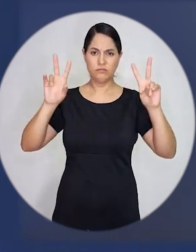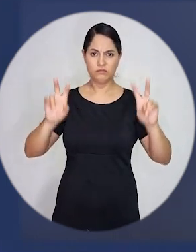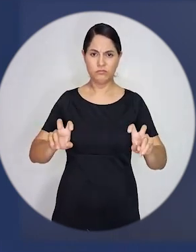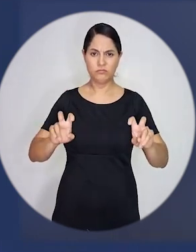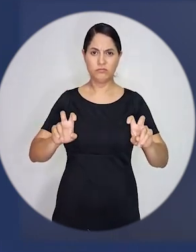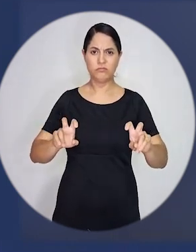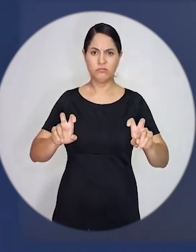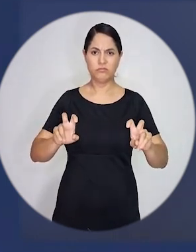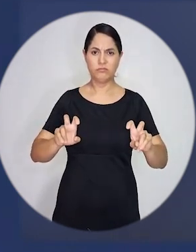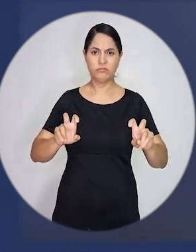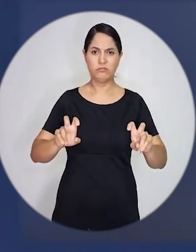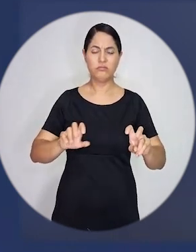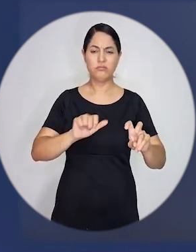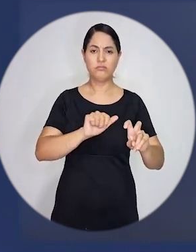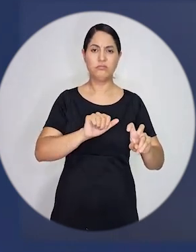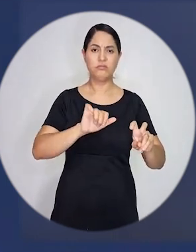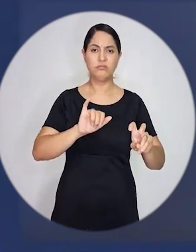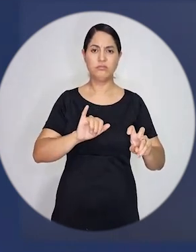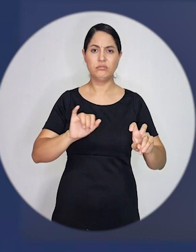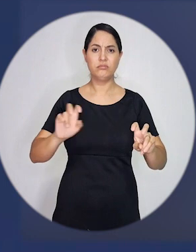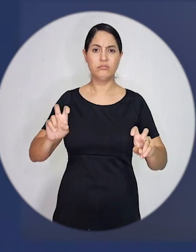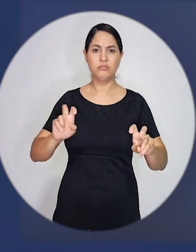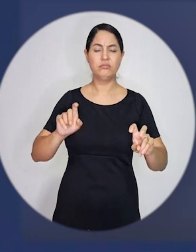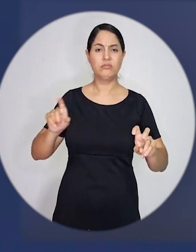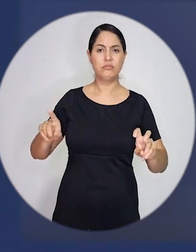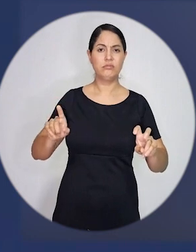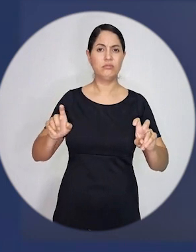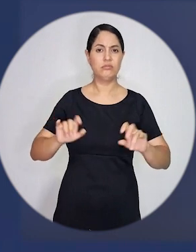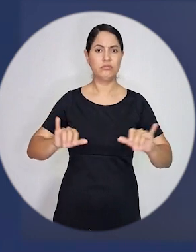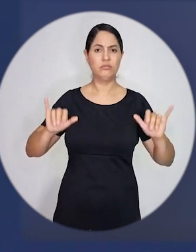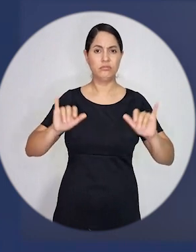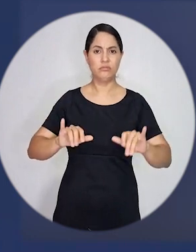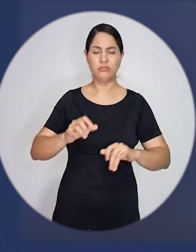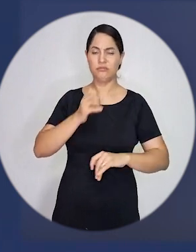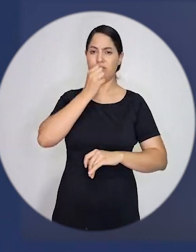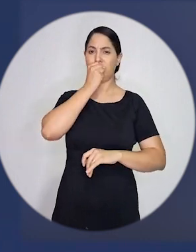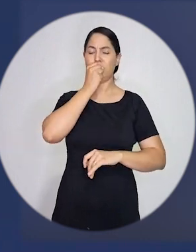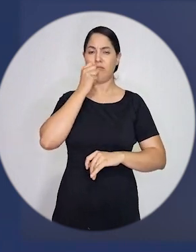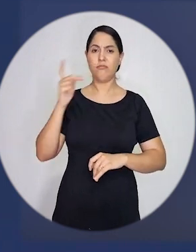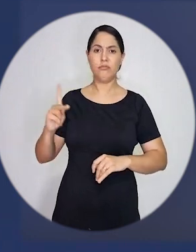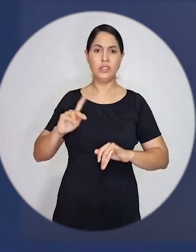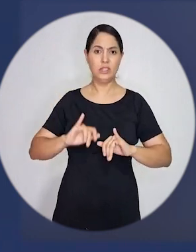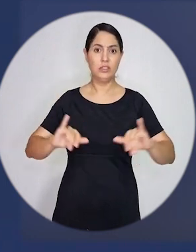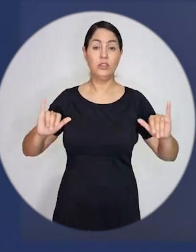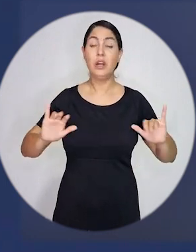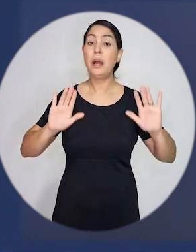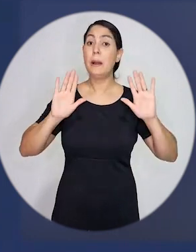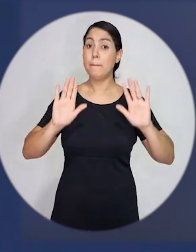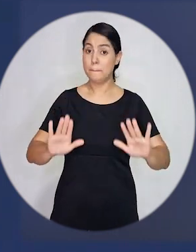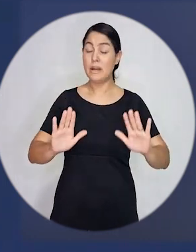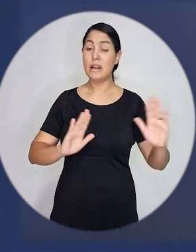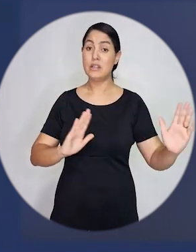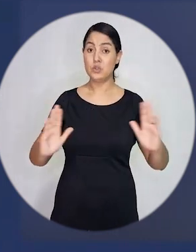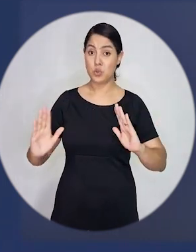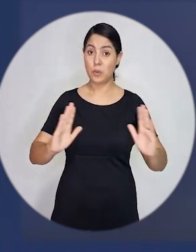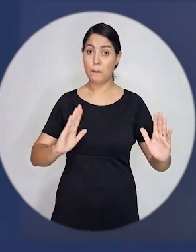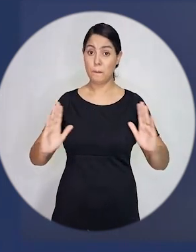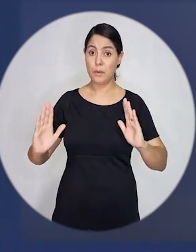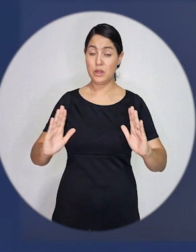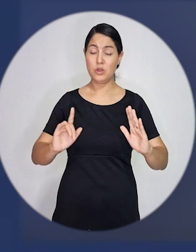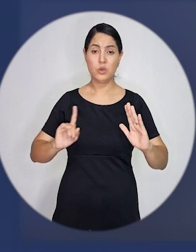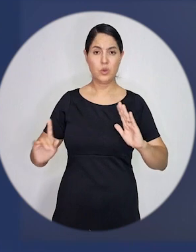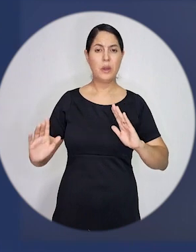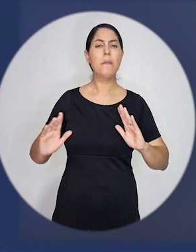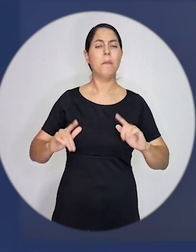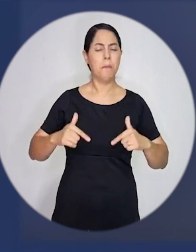AI-5 levaram à cassação dos seus direitos políticos. Queriam calar sua voz, mas a interrupção do